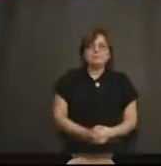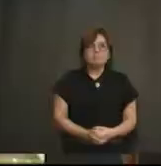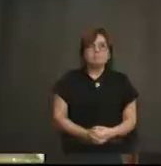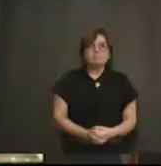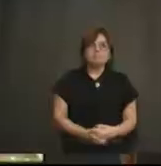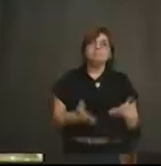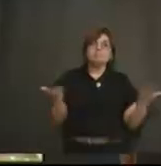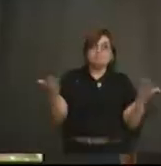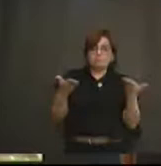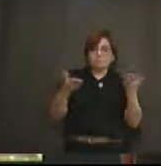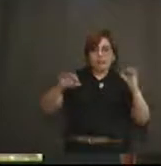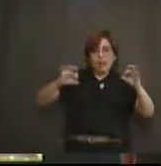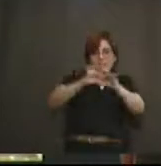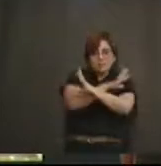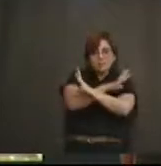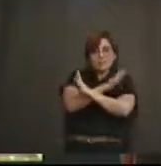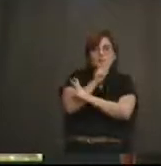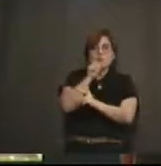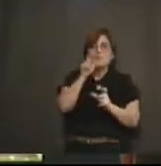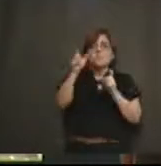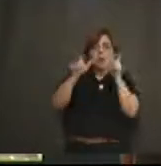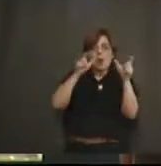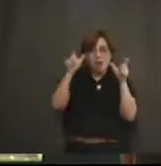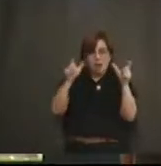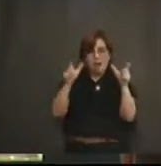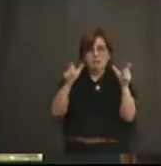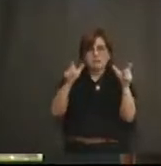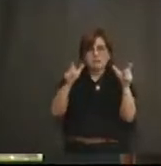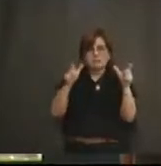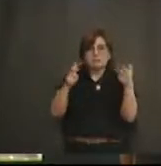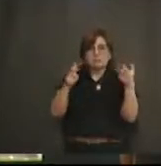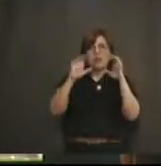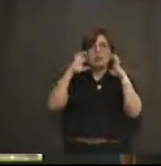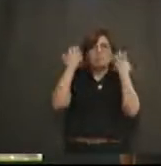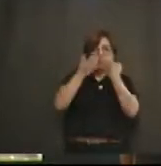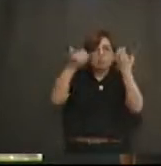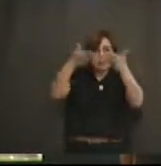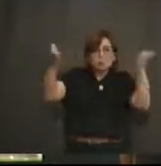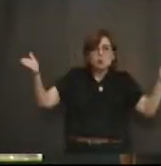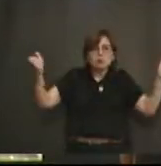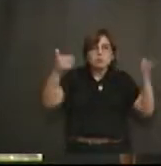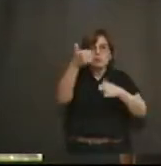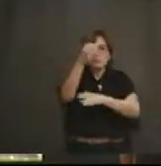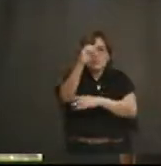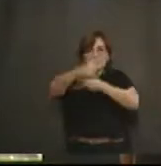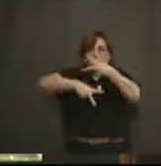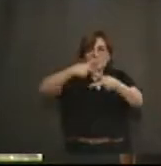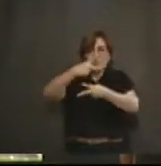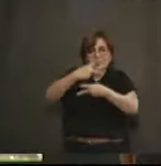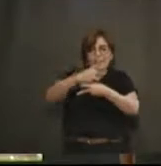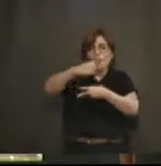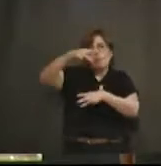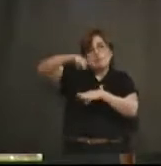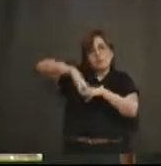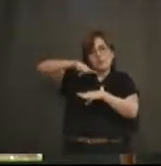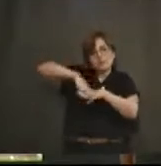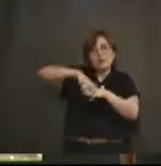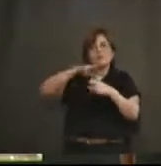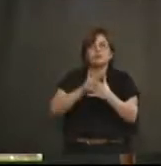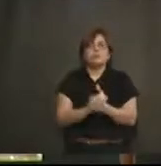Encerrando os pronunciamentos desta solenidade de abertura da 10ª Bienal de Matemática,